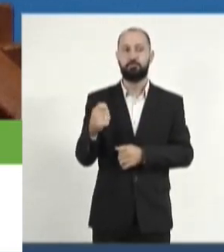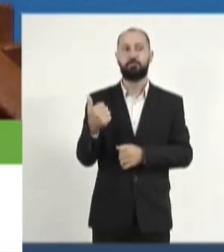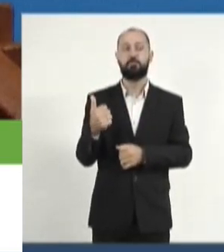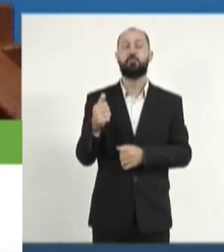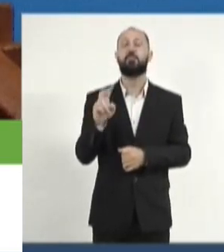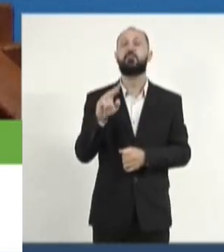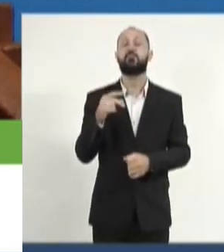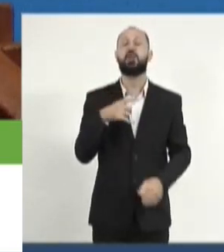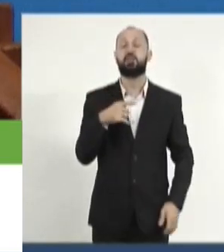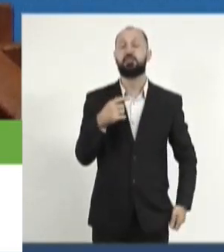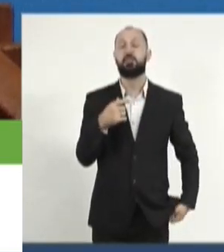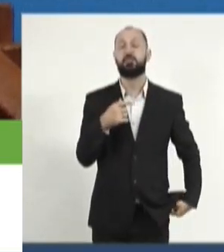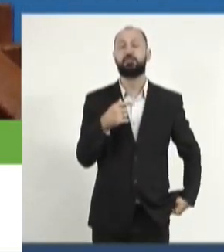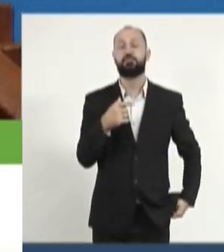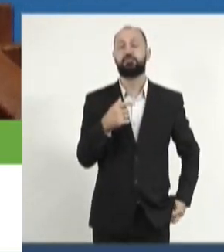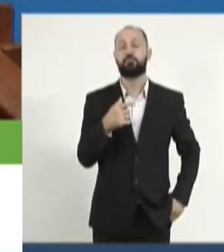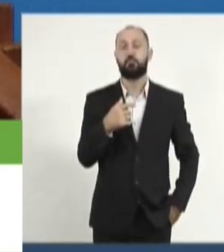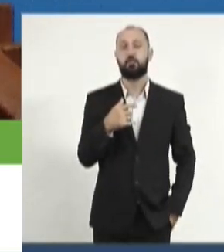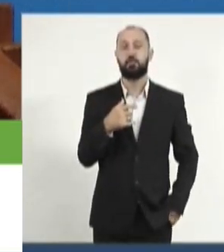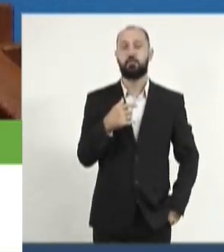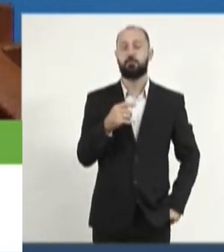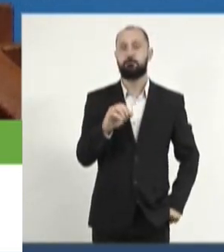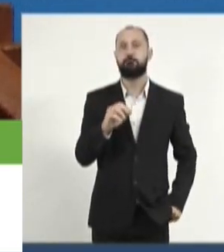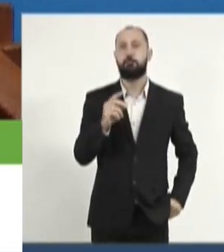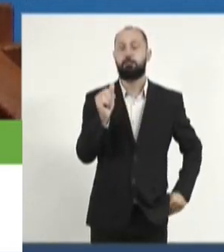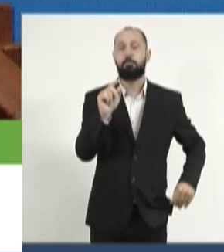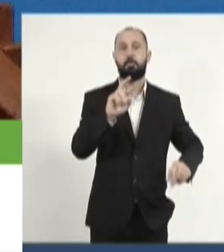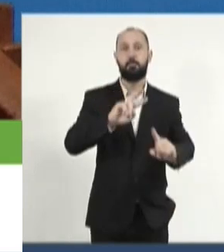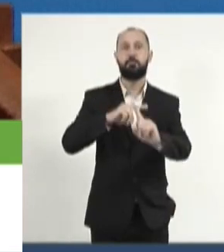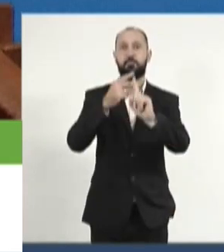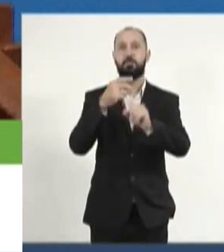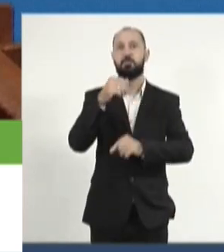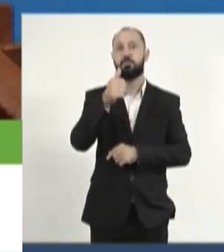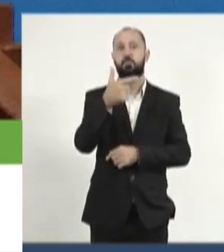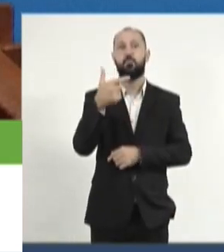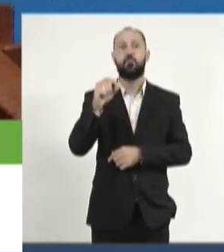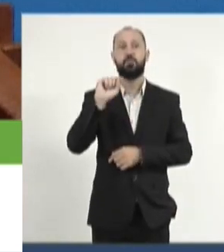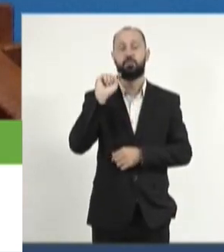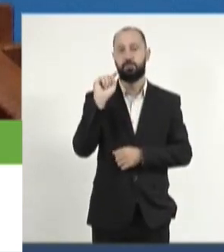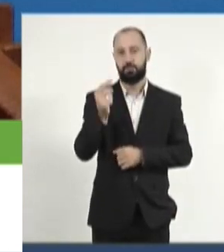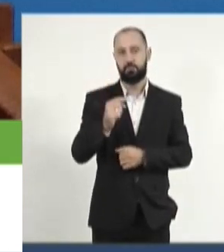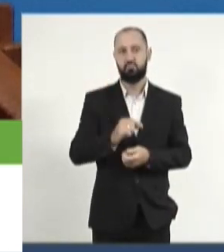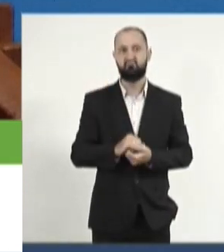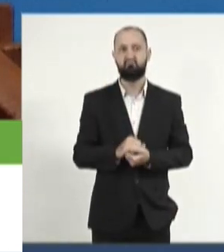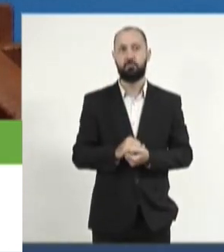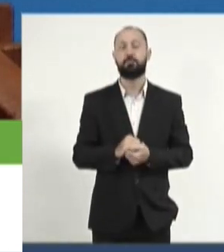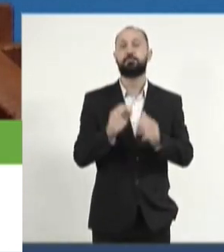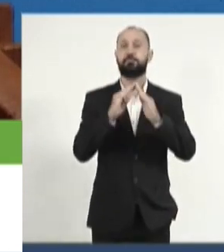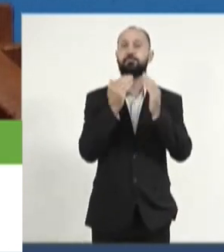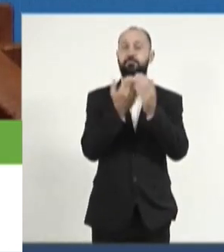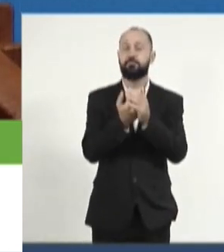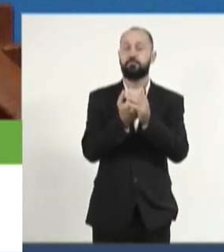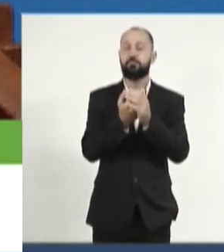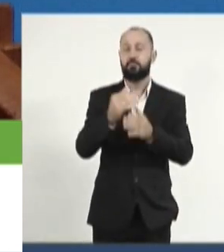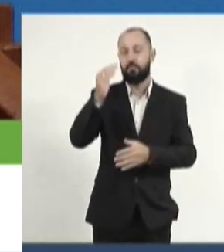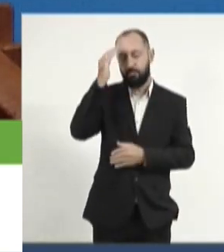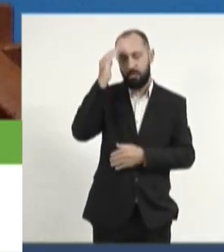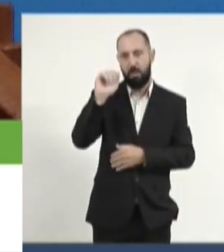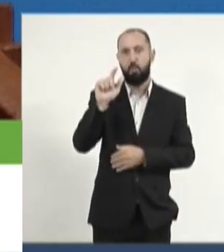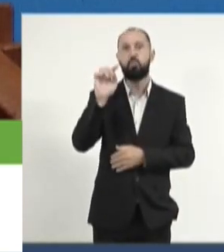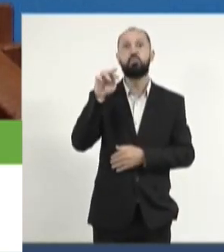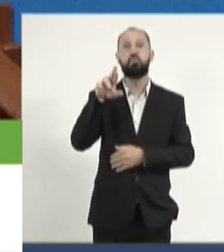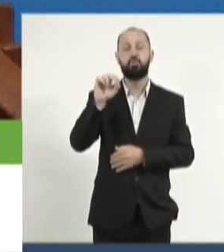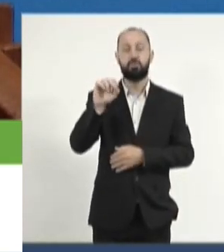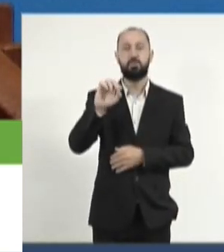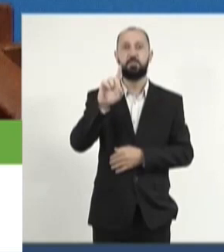agora receberá a minha emenda mais do que dobrada, no valor de R$120 mil. A escola Capitão Altino Lopes, R$100